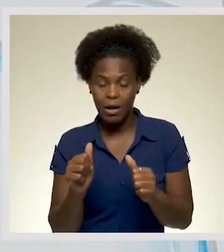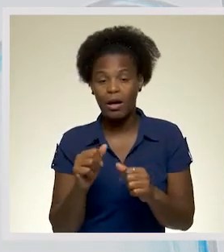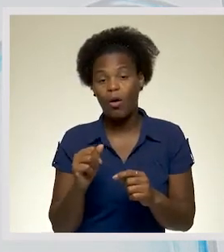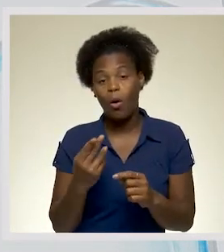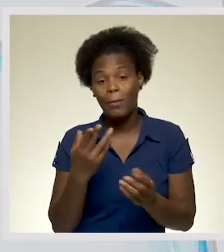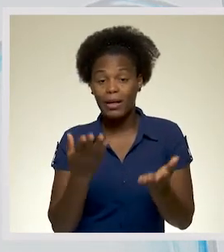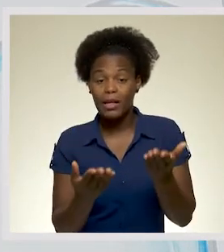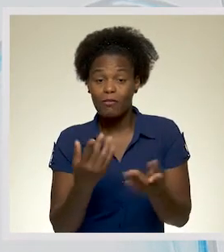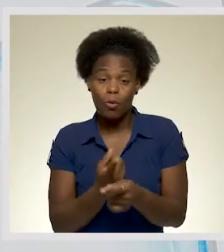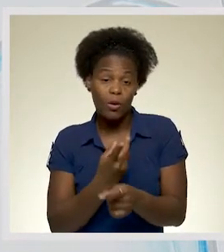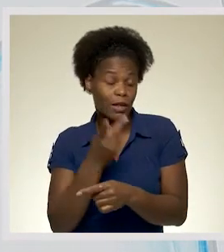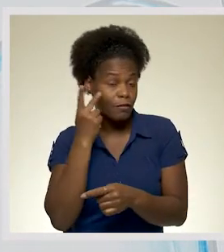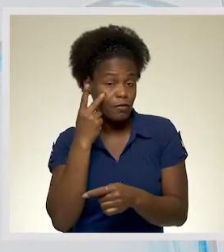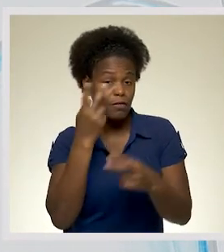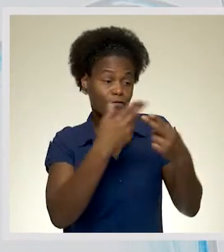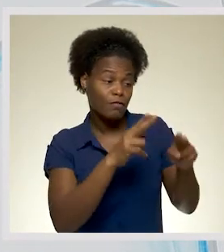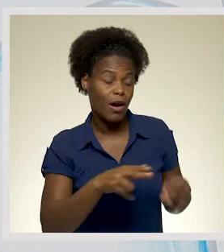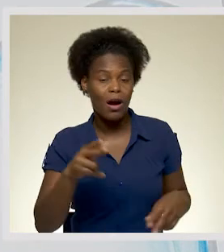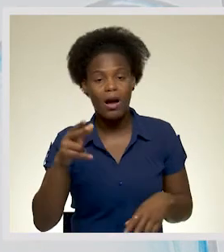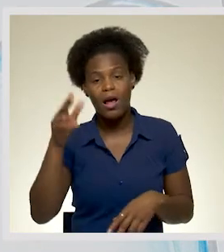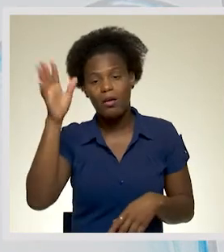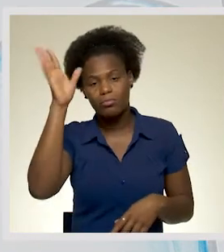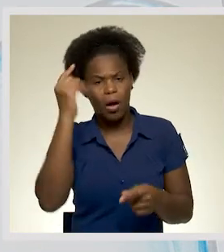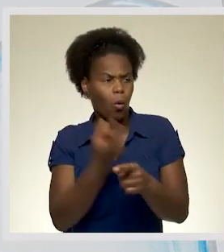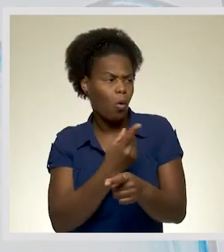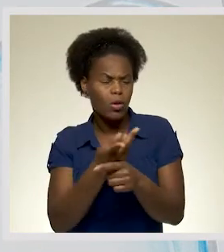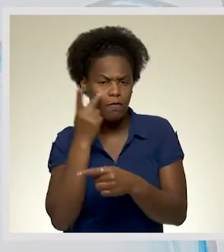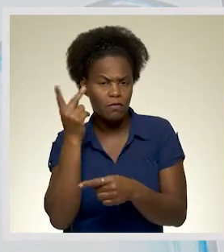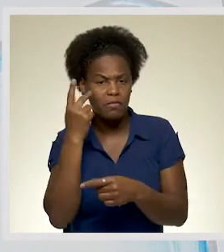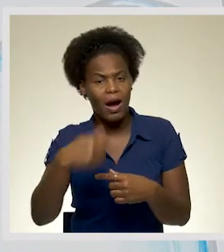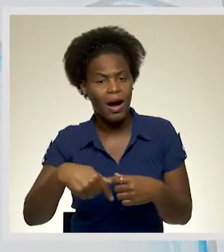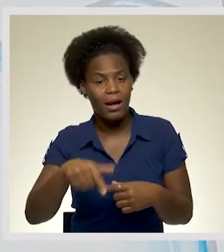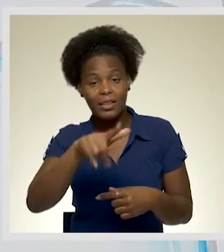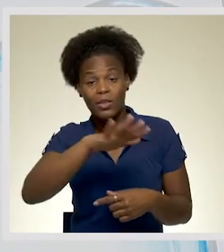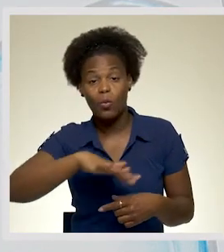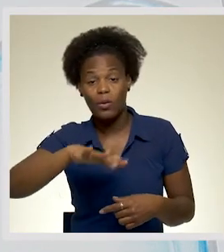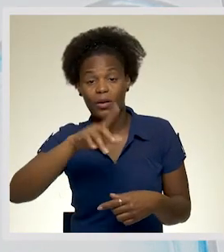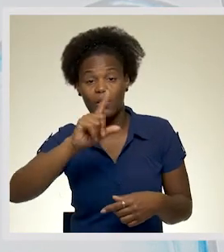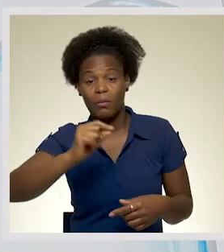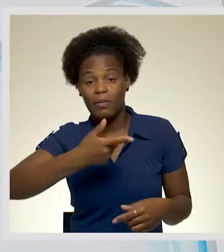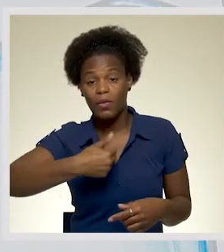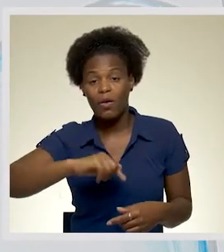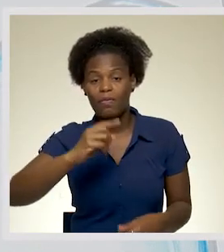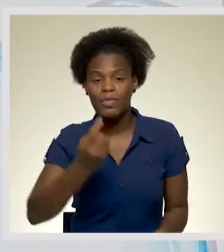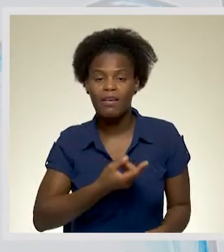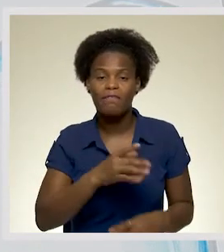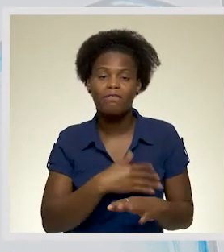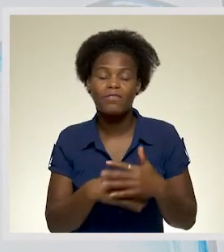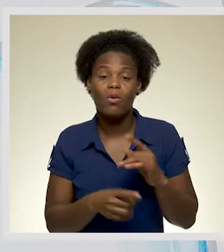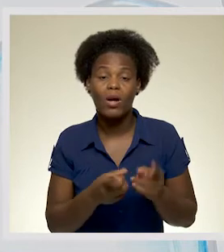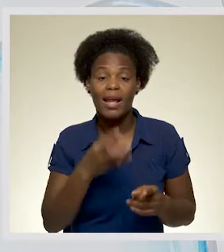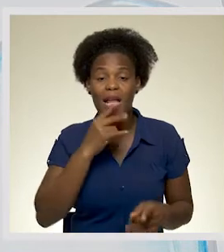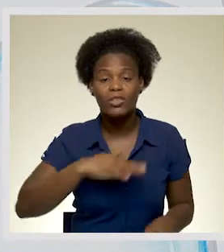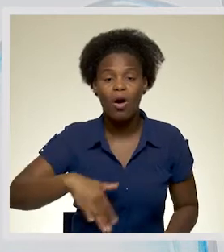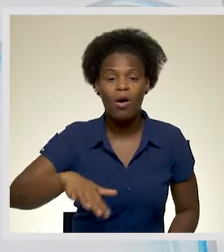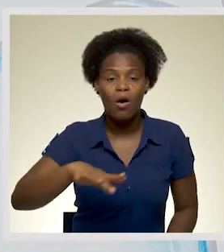que existem, a biodiversidade que existem nestas localidades. Também devemos o quê? Nos